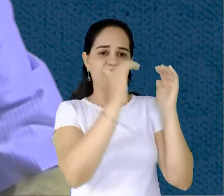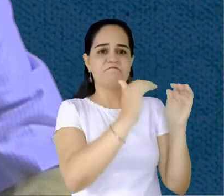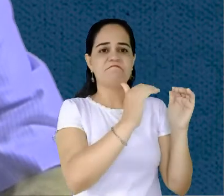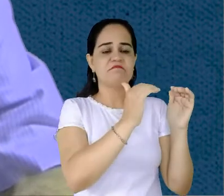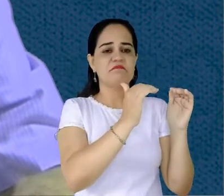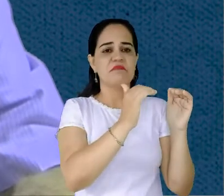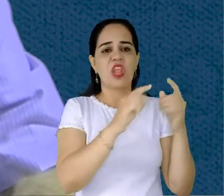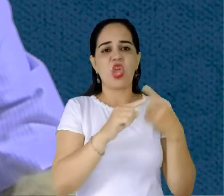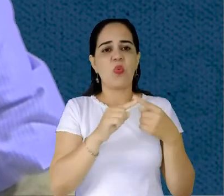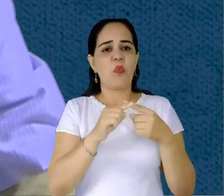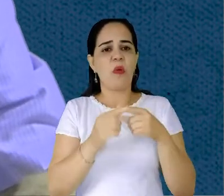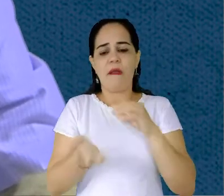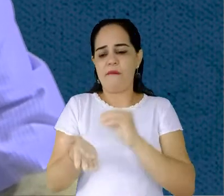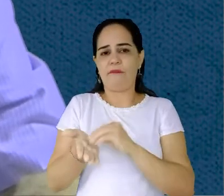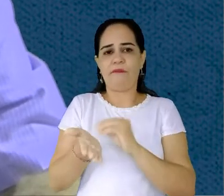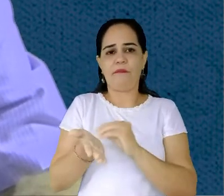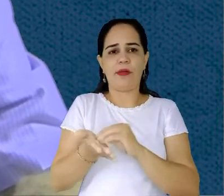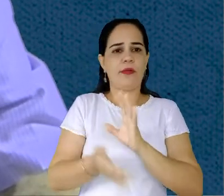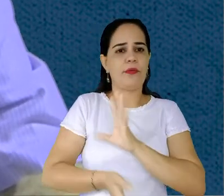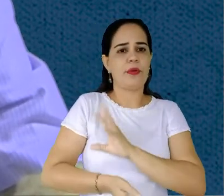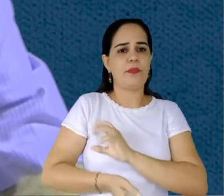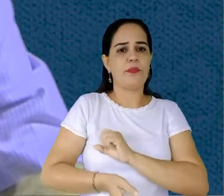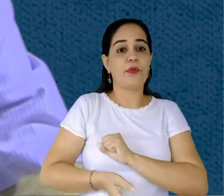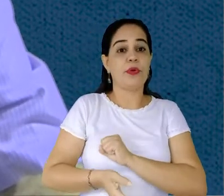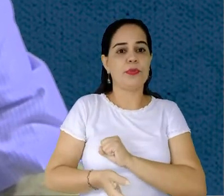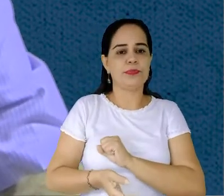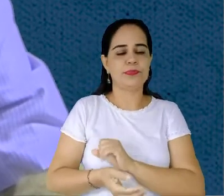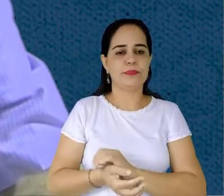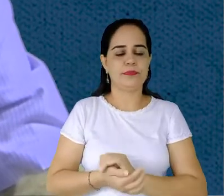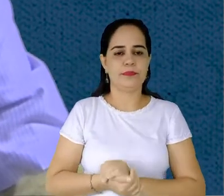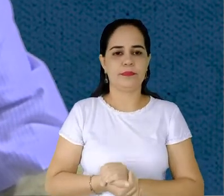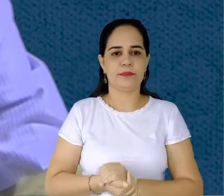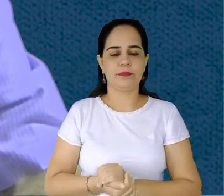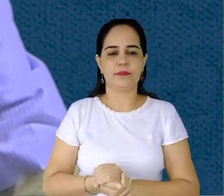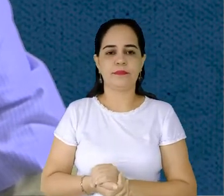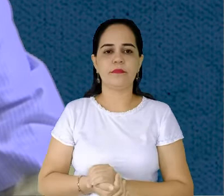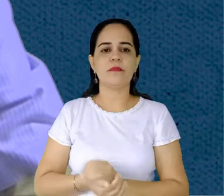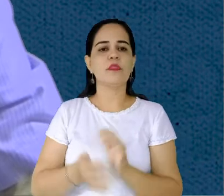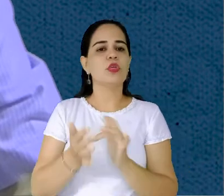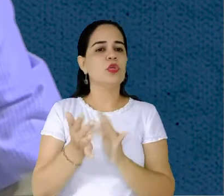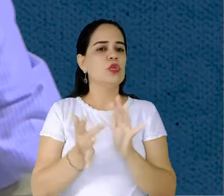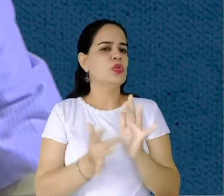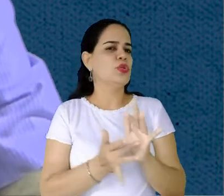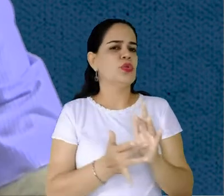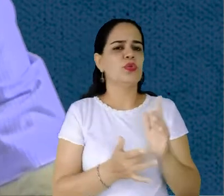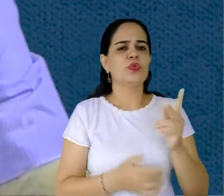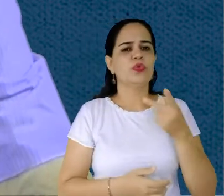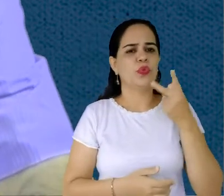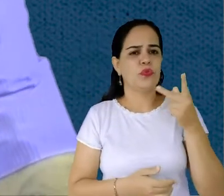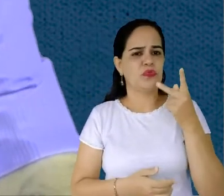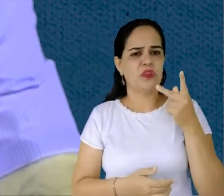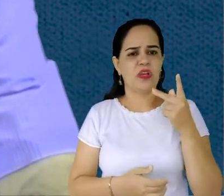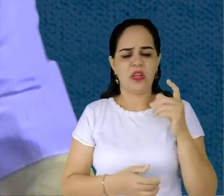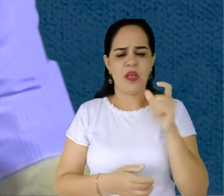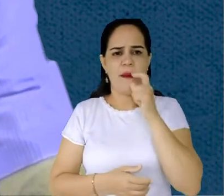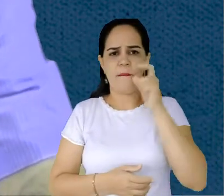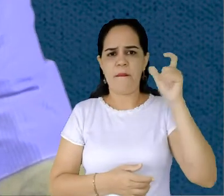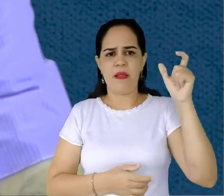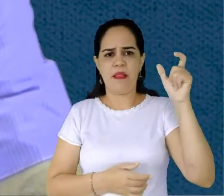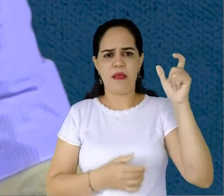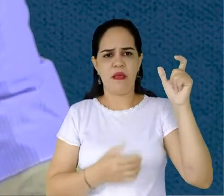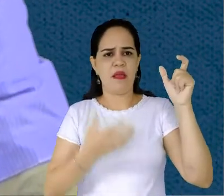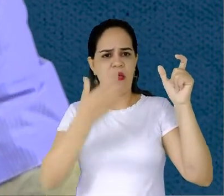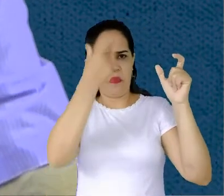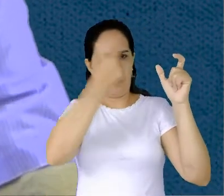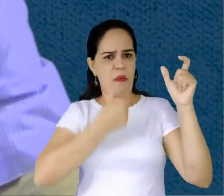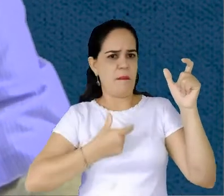Mas quem ama, guarda a palavra. Guarda a palavra. E Jesus diz, porque a palavra não é